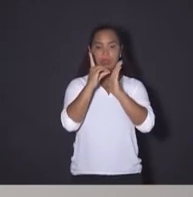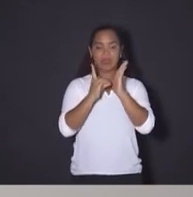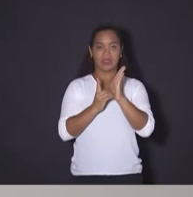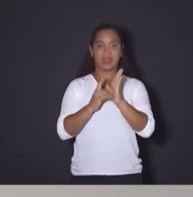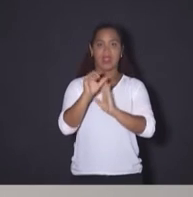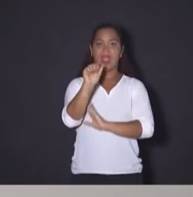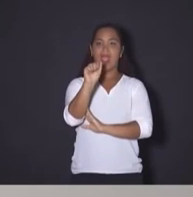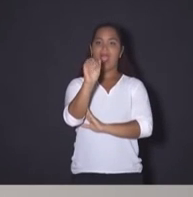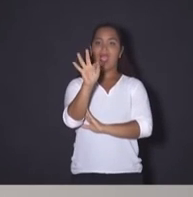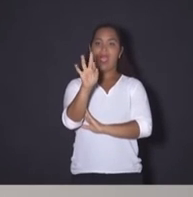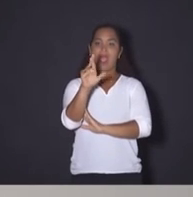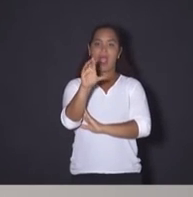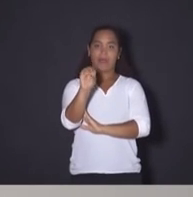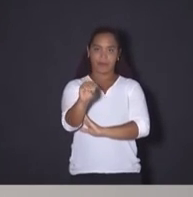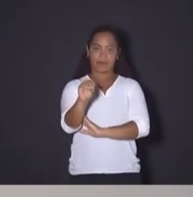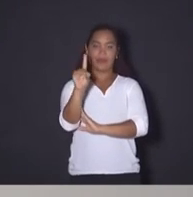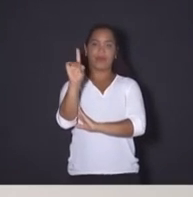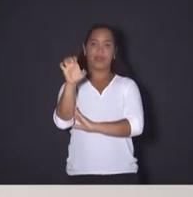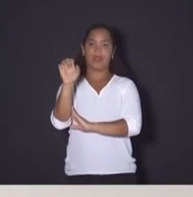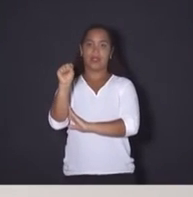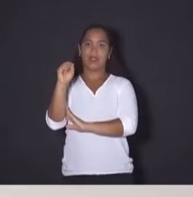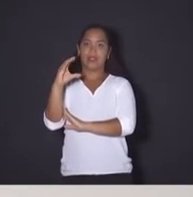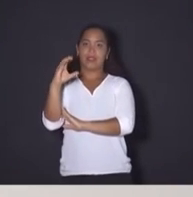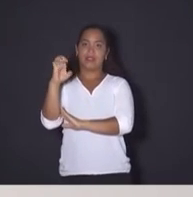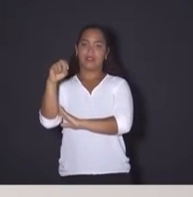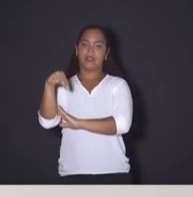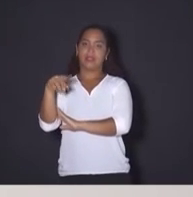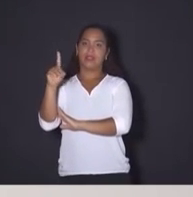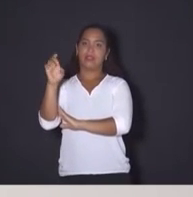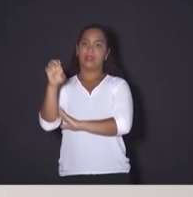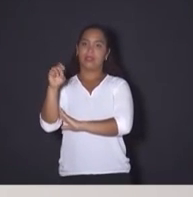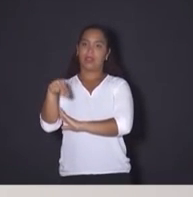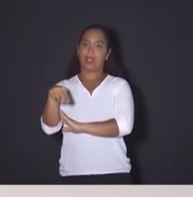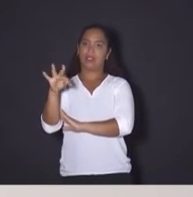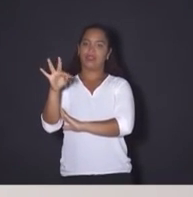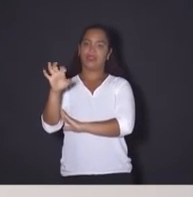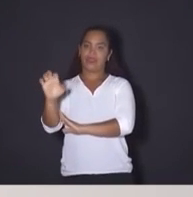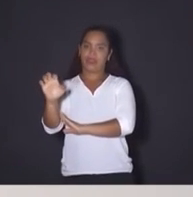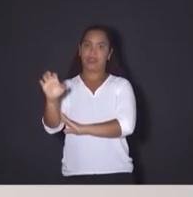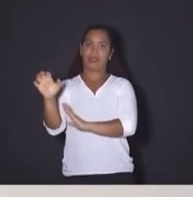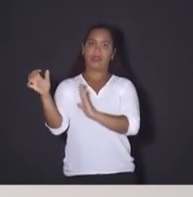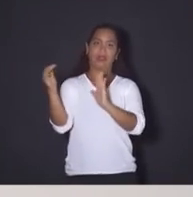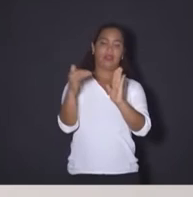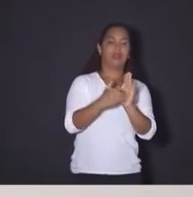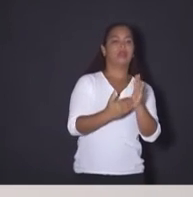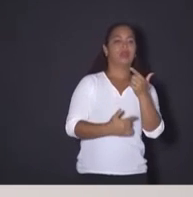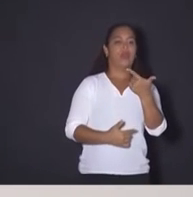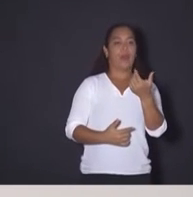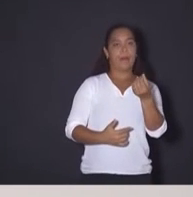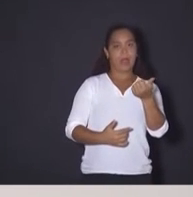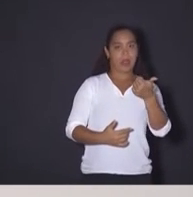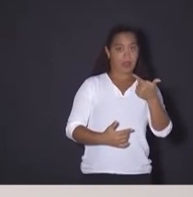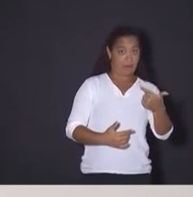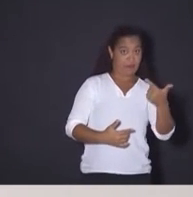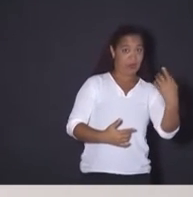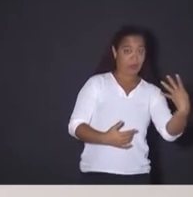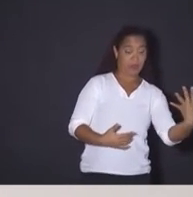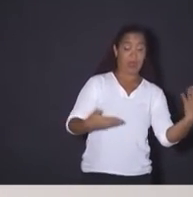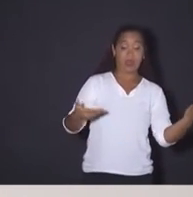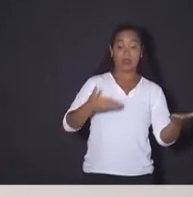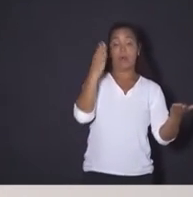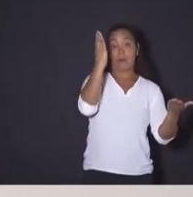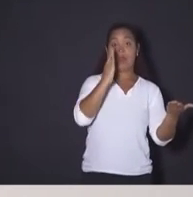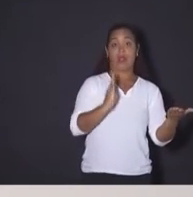descendente até 2024 e o brasil ainda tem a chance de fazer uma virada ainda